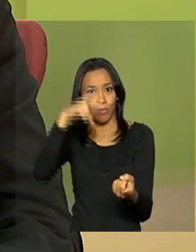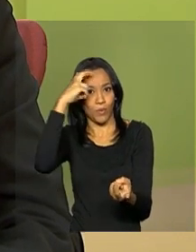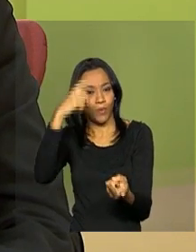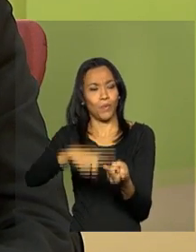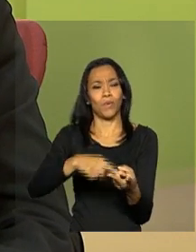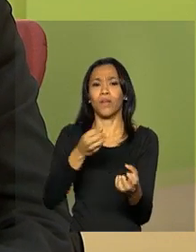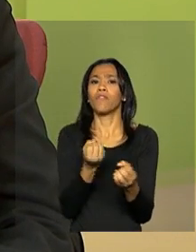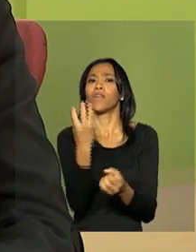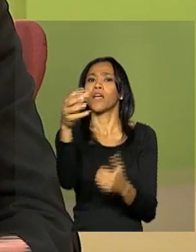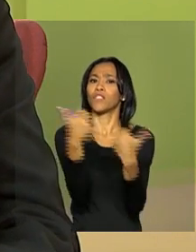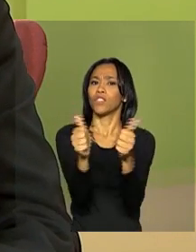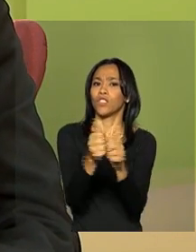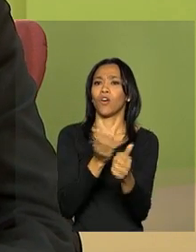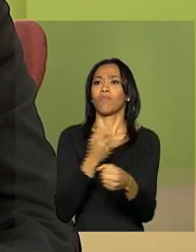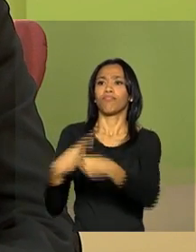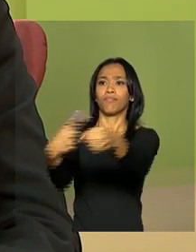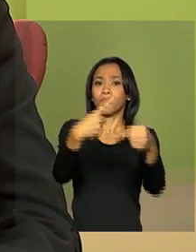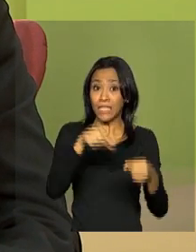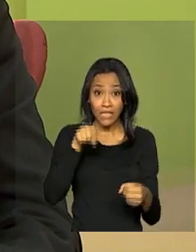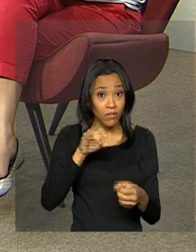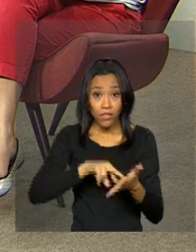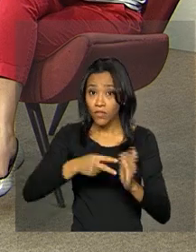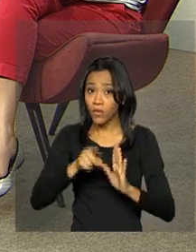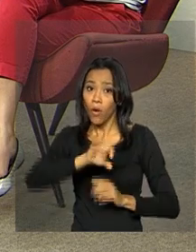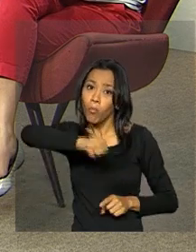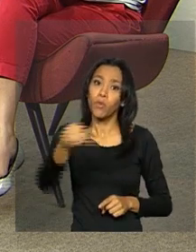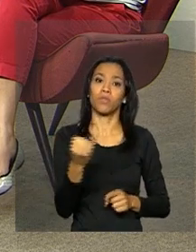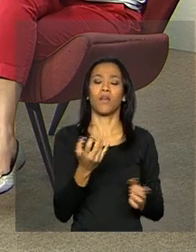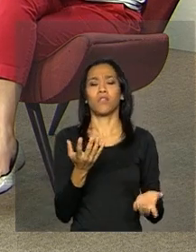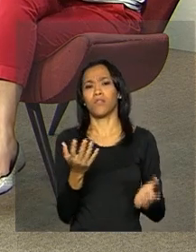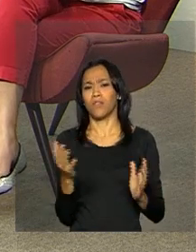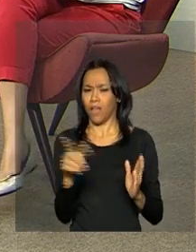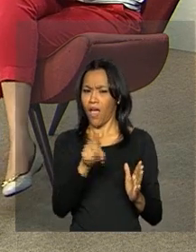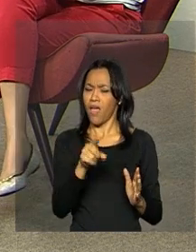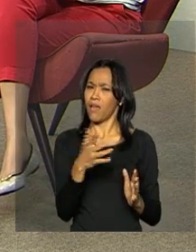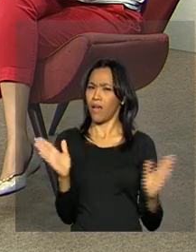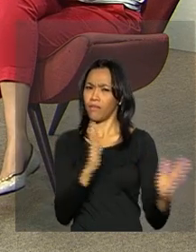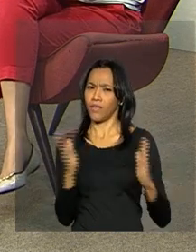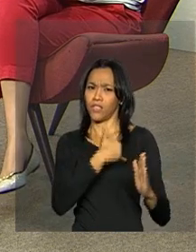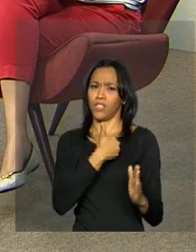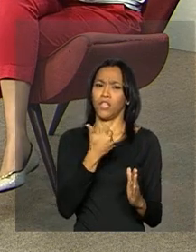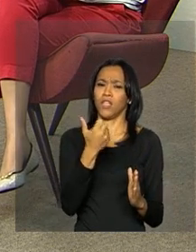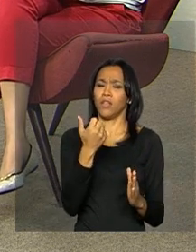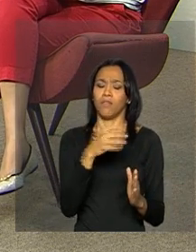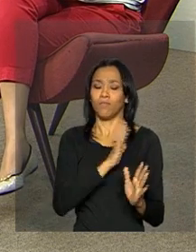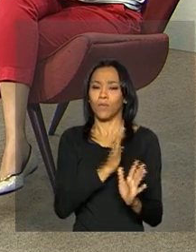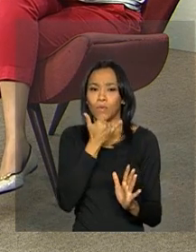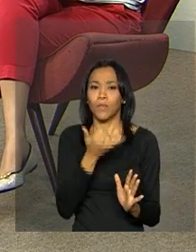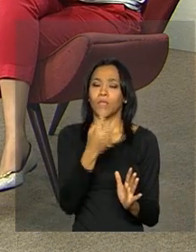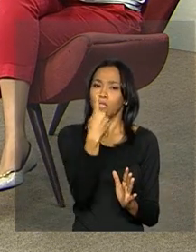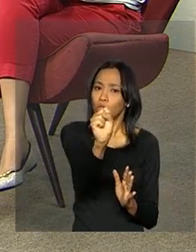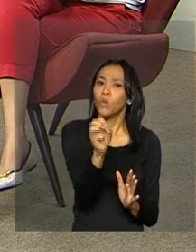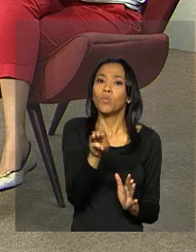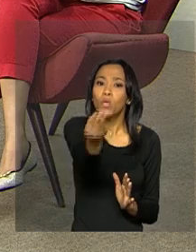que é que significa isso? Significa mais oportunidade para a nossa juventude. Deve atingir mais ou menos um público de 18 milhões de jovens através desse